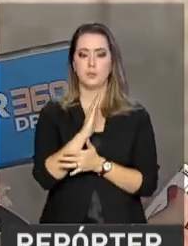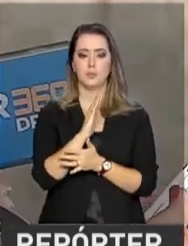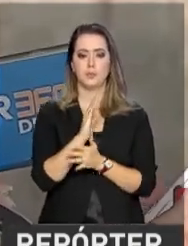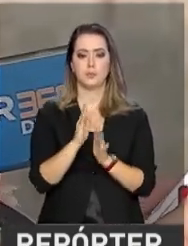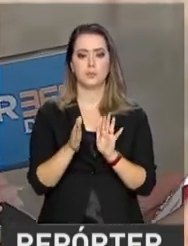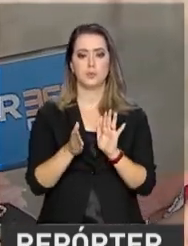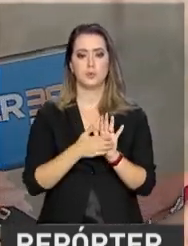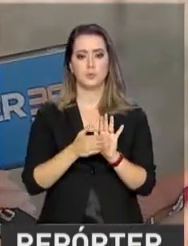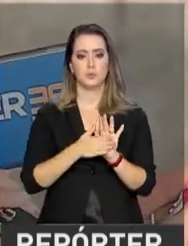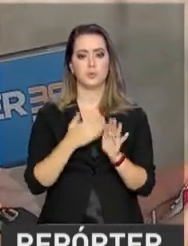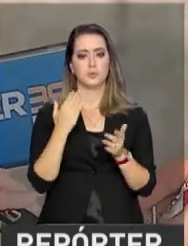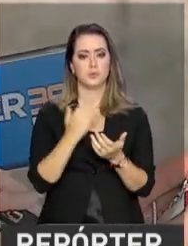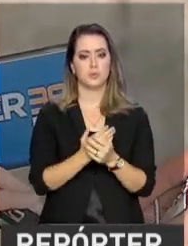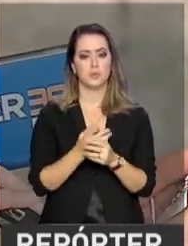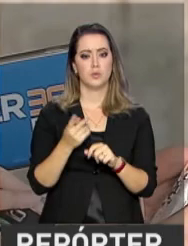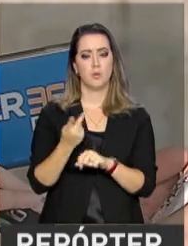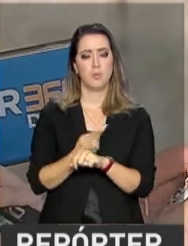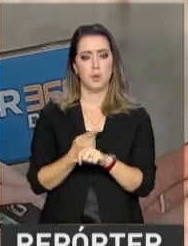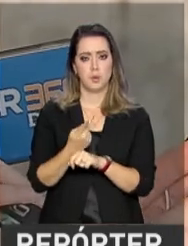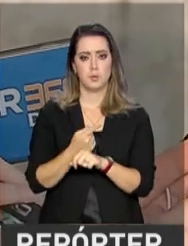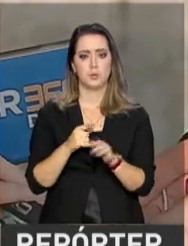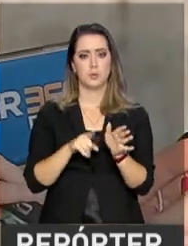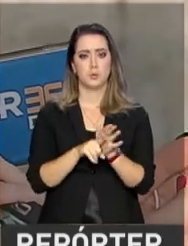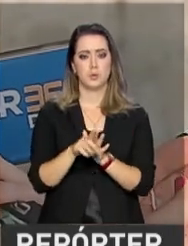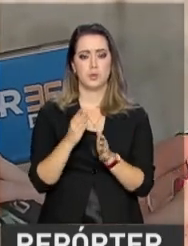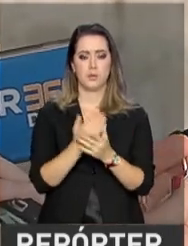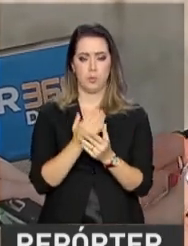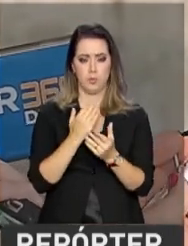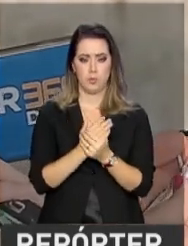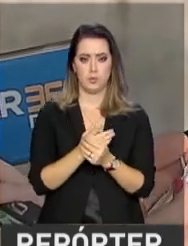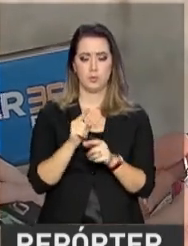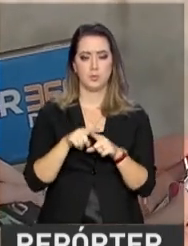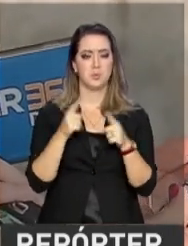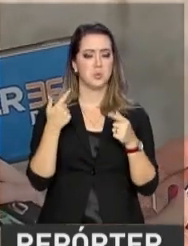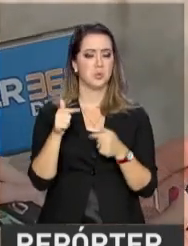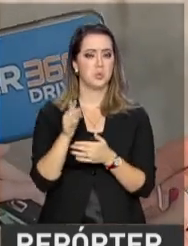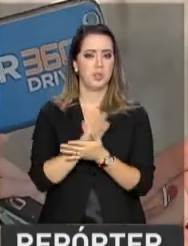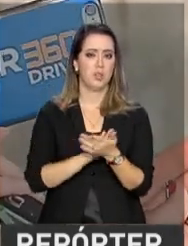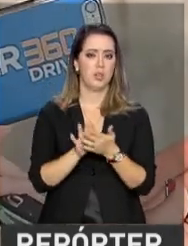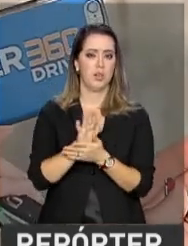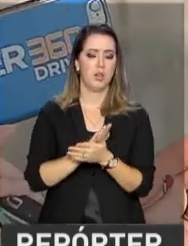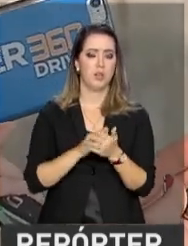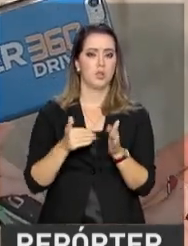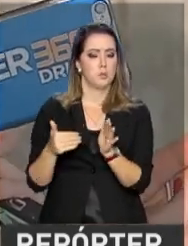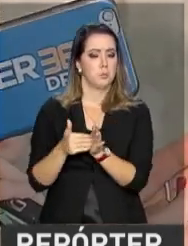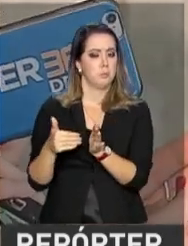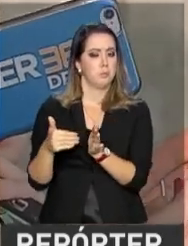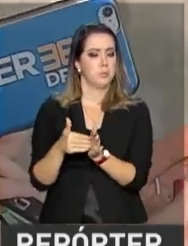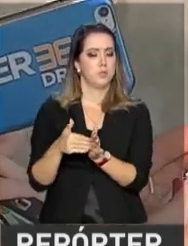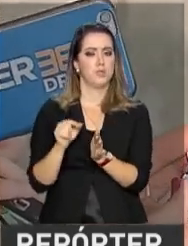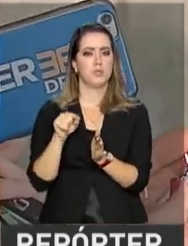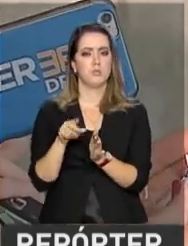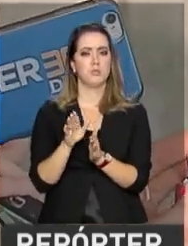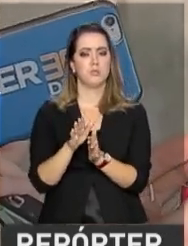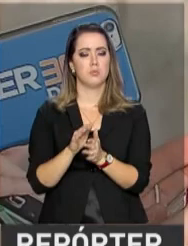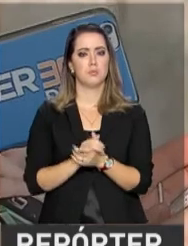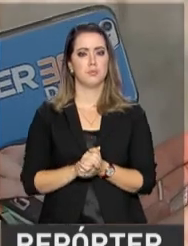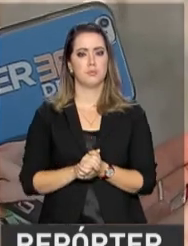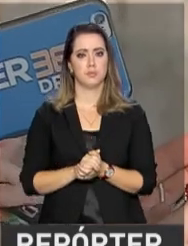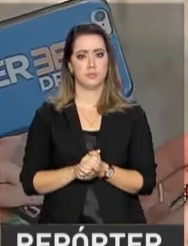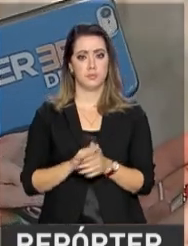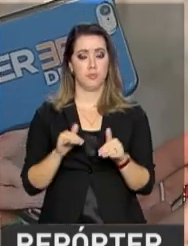processo a investigação mas não aplicar imediatamente as medidas detidas